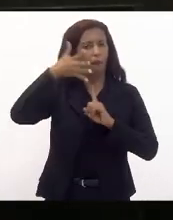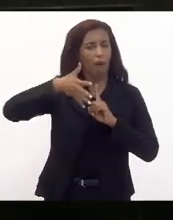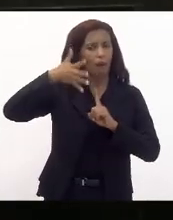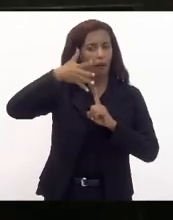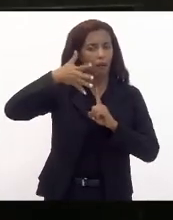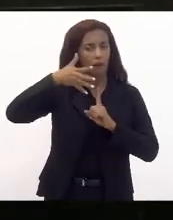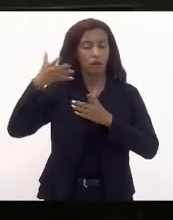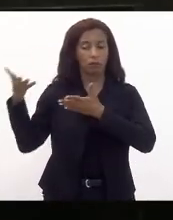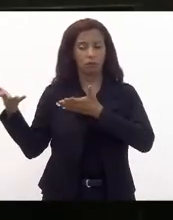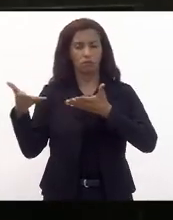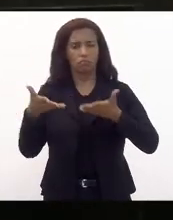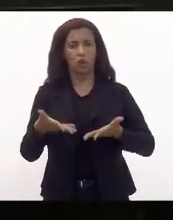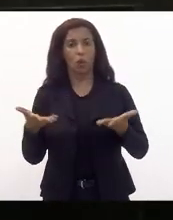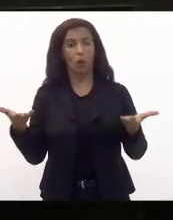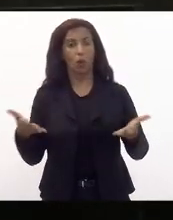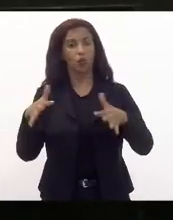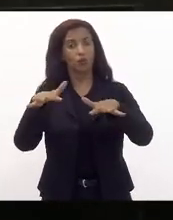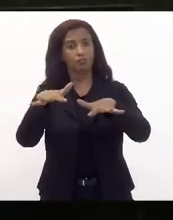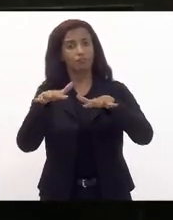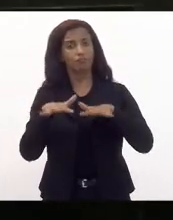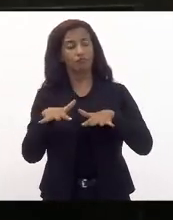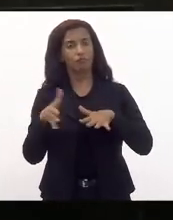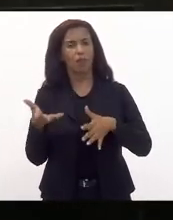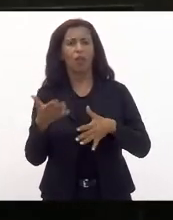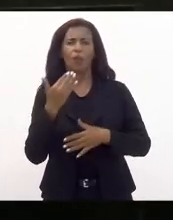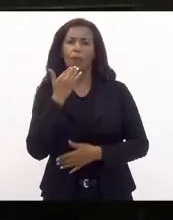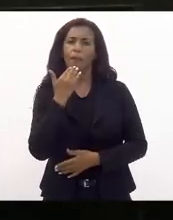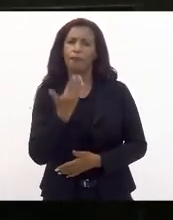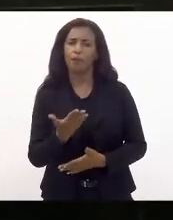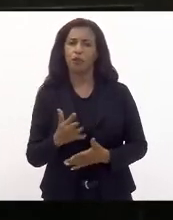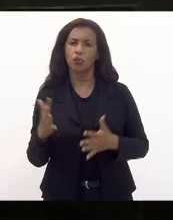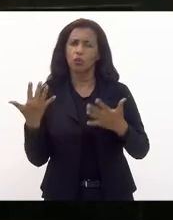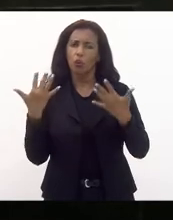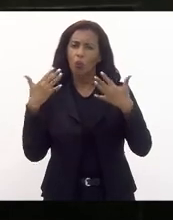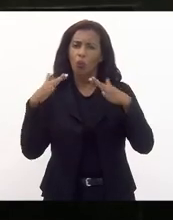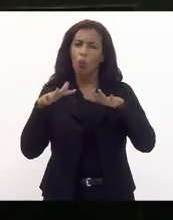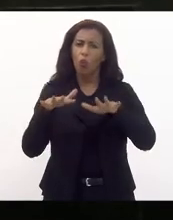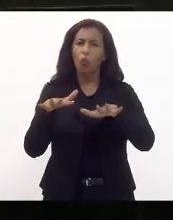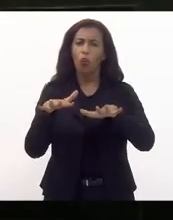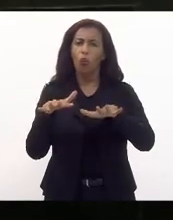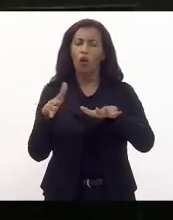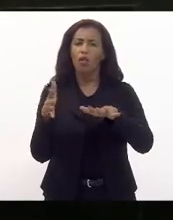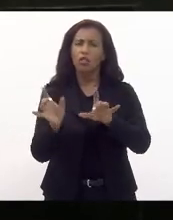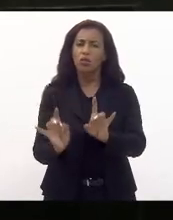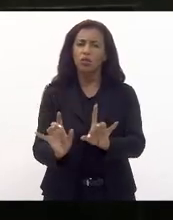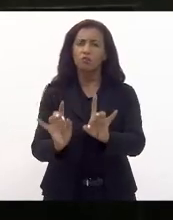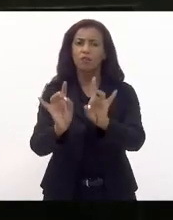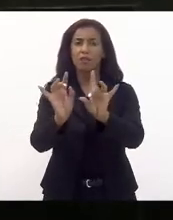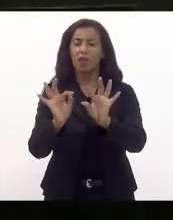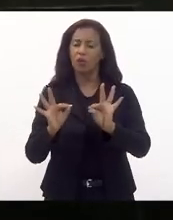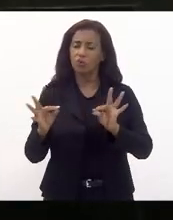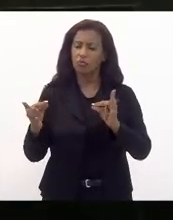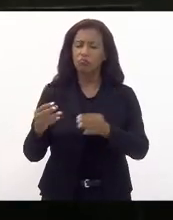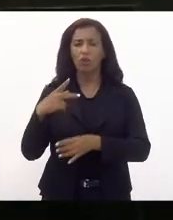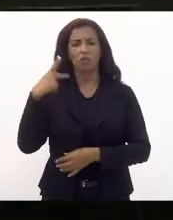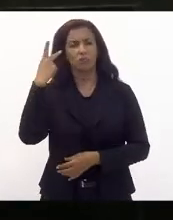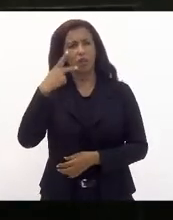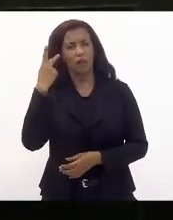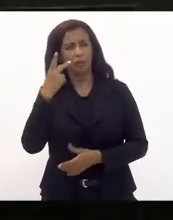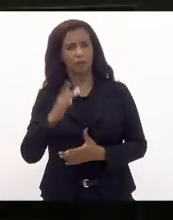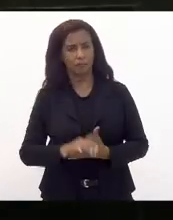mas o que eu venho trazer hoje aqui para o plenário é uma solicitação de uma atenção especial de todos nós